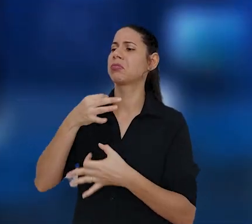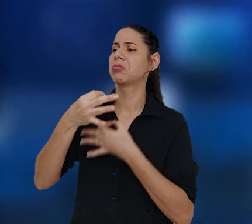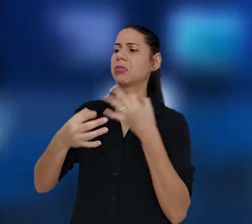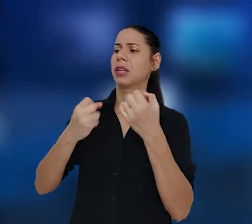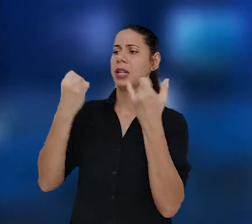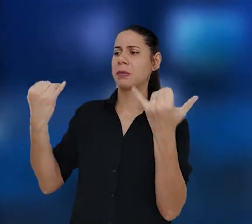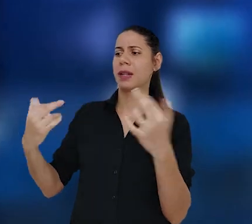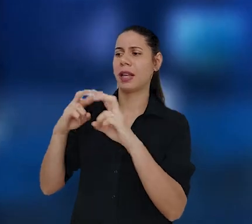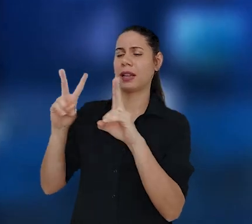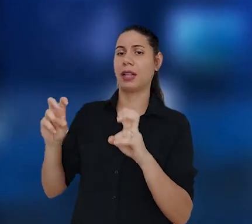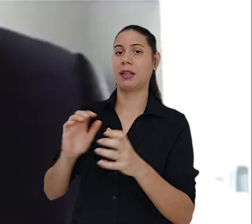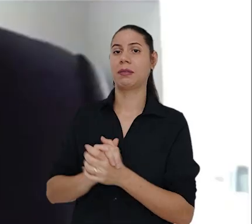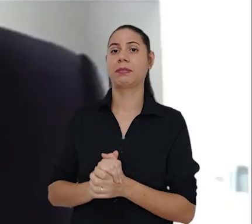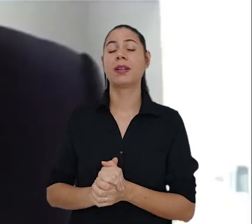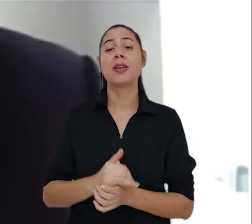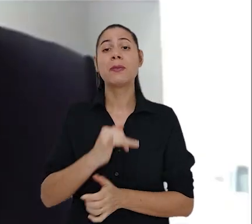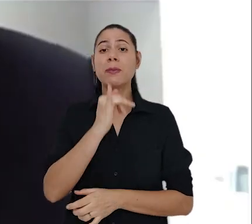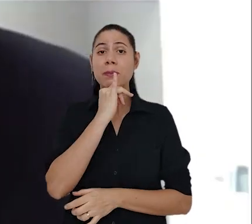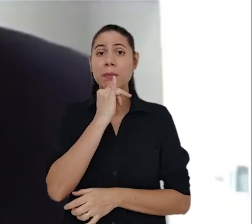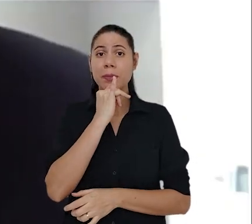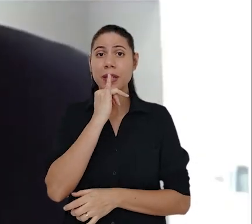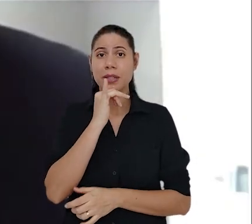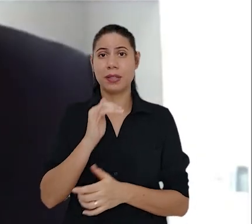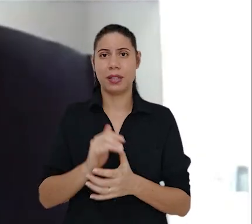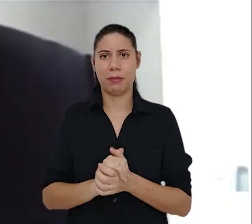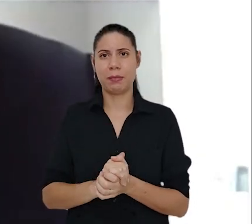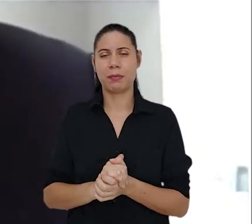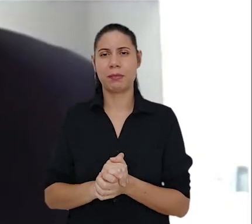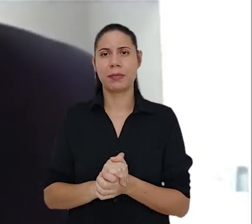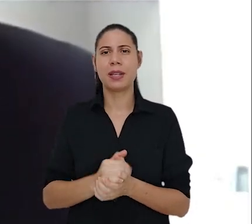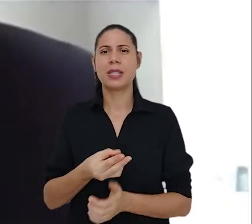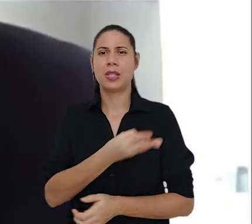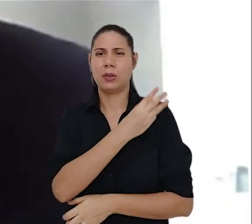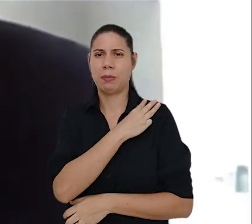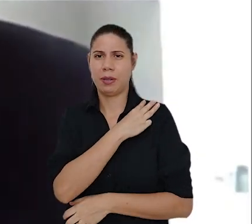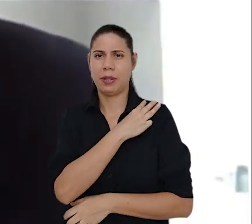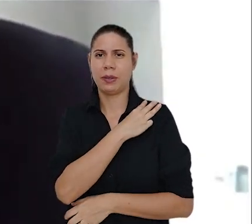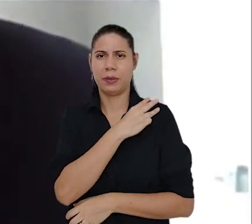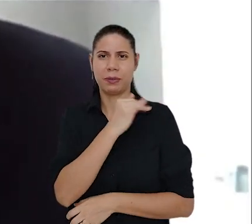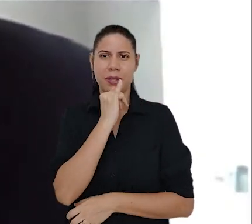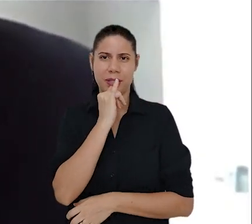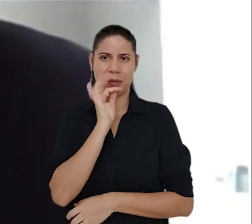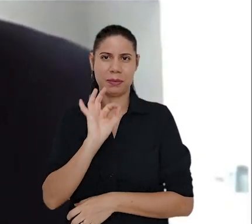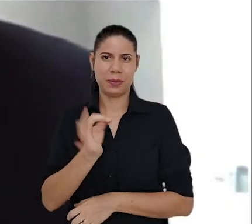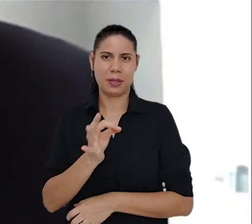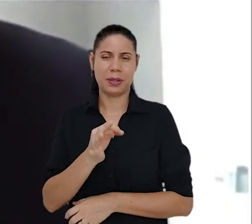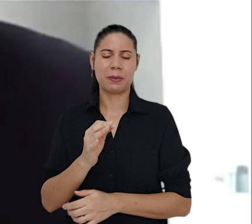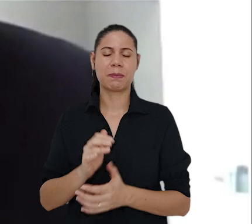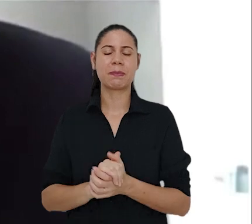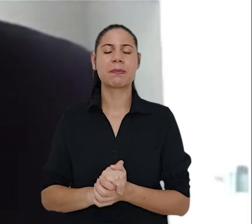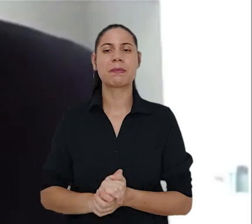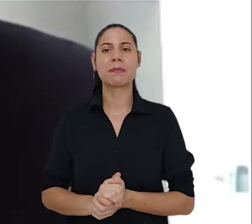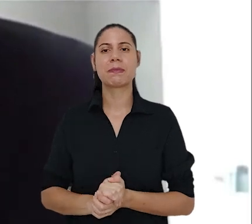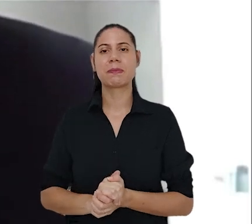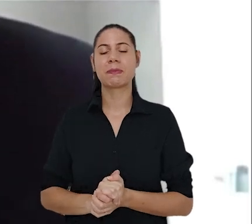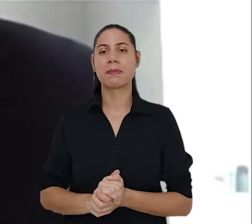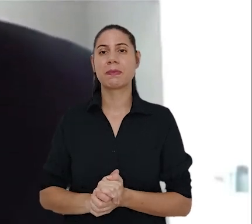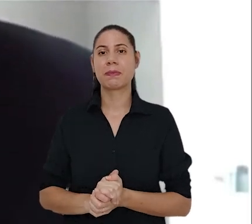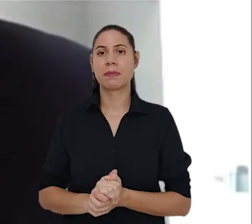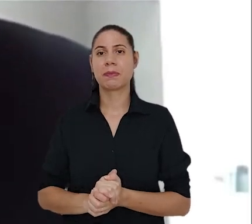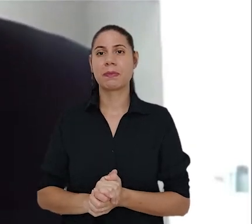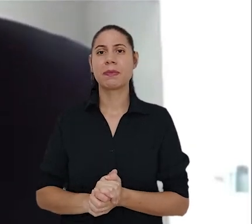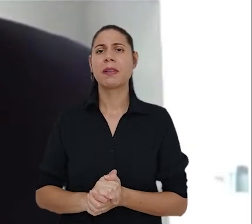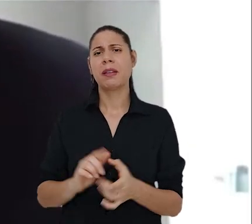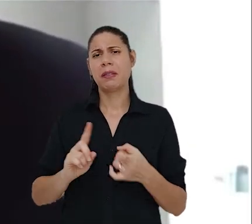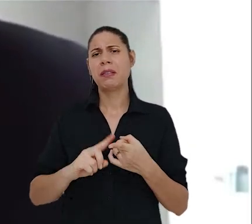gostaria de deixar sobre este tema? Eu vou pegar um exemplo, quando nós estamos no ensino médio, por exemplo, que é o mais próximo, né?